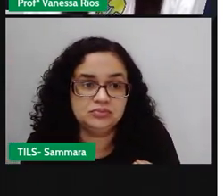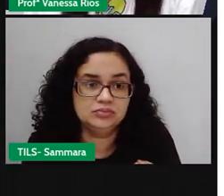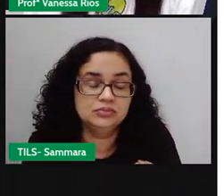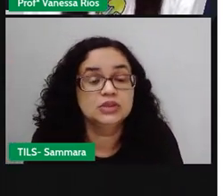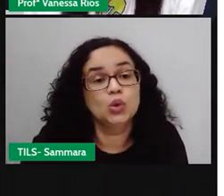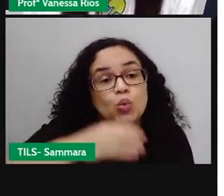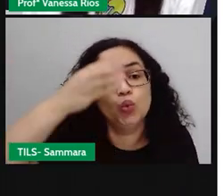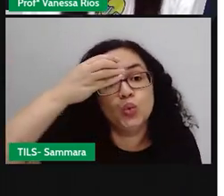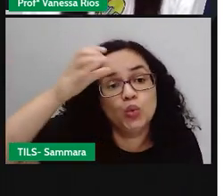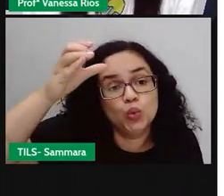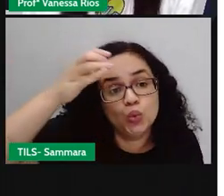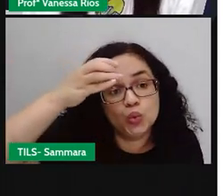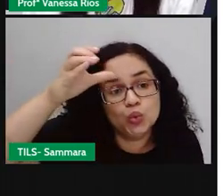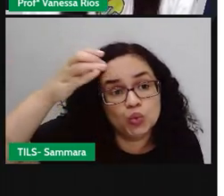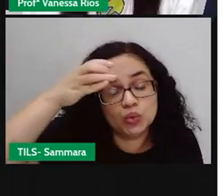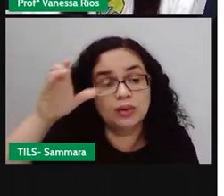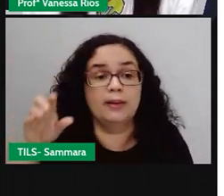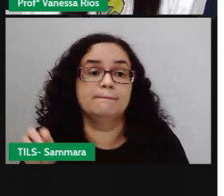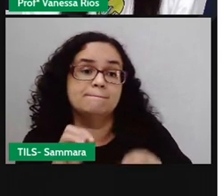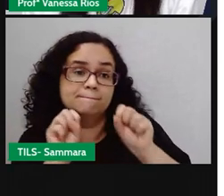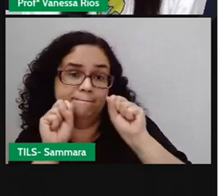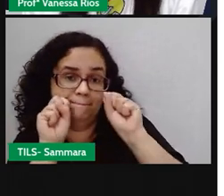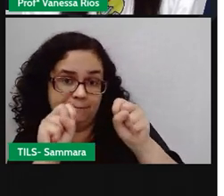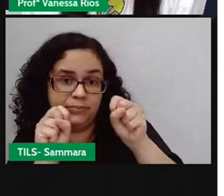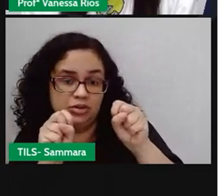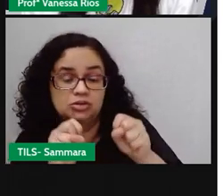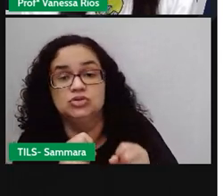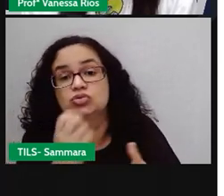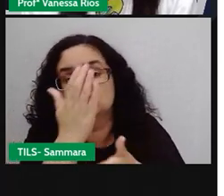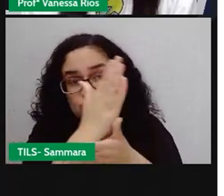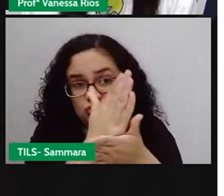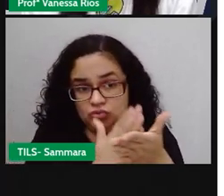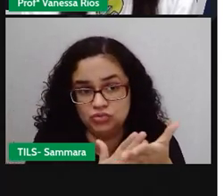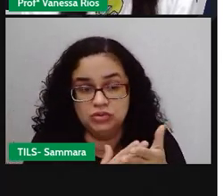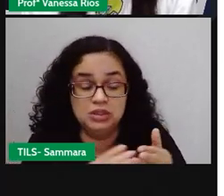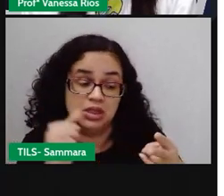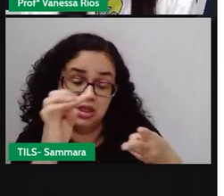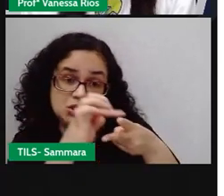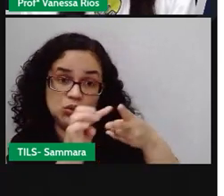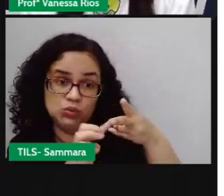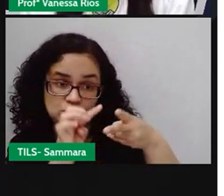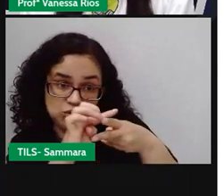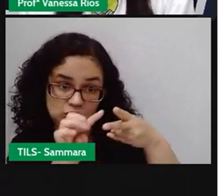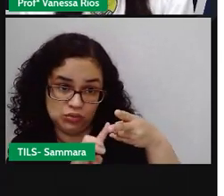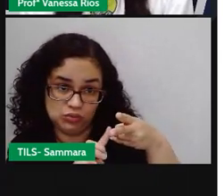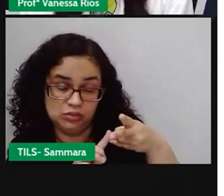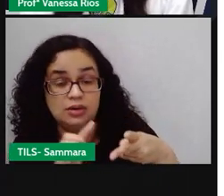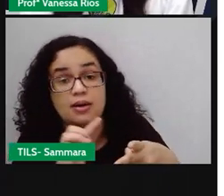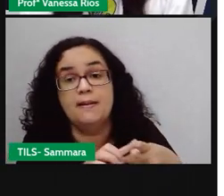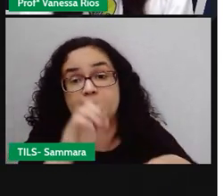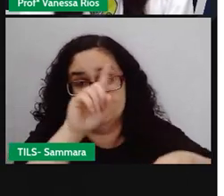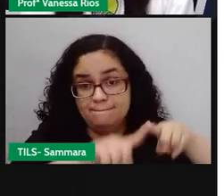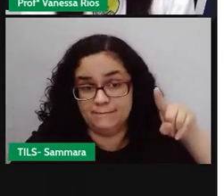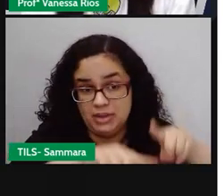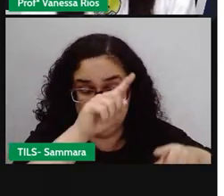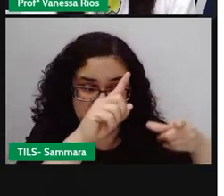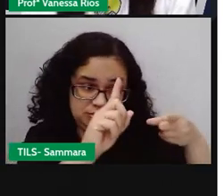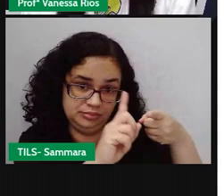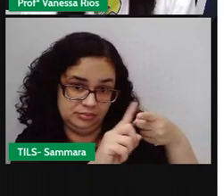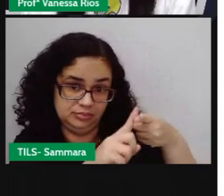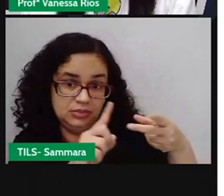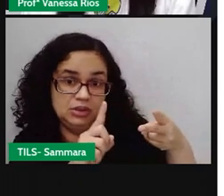patrimônio cultural, ele pode ser aí dividido em dois tipos: patrimônio material